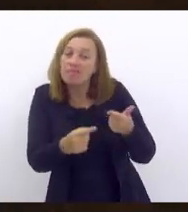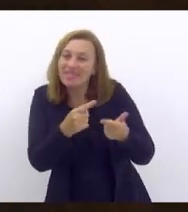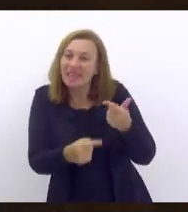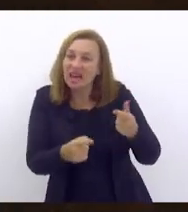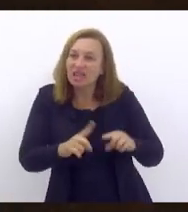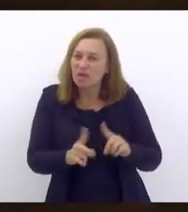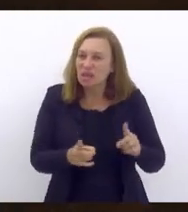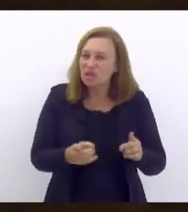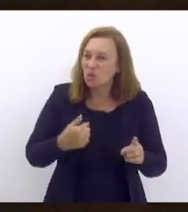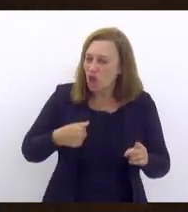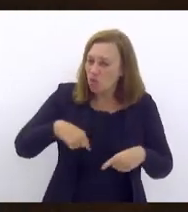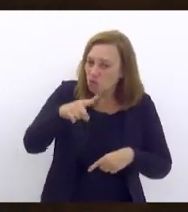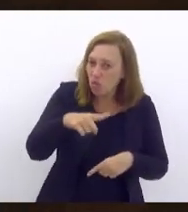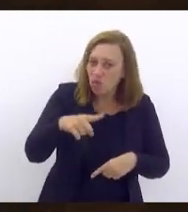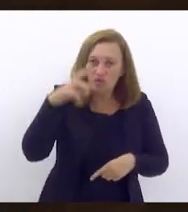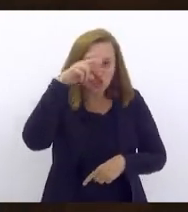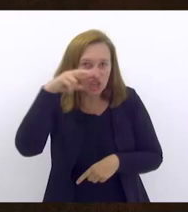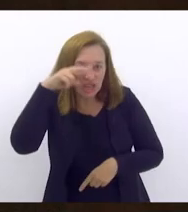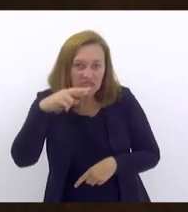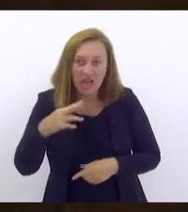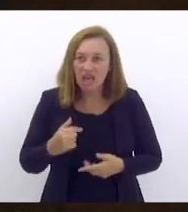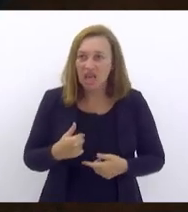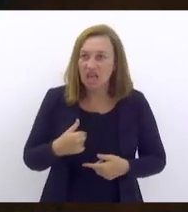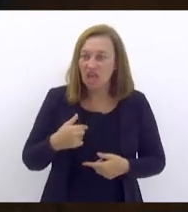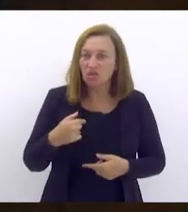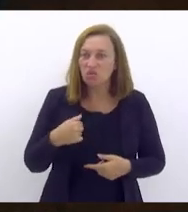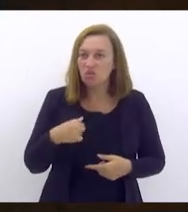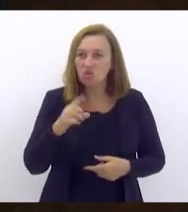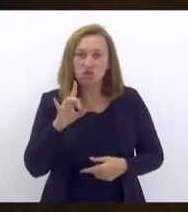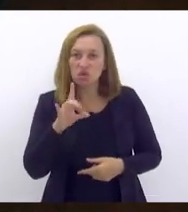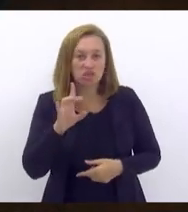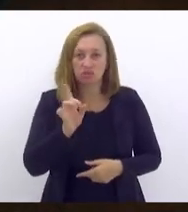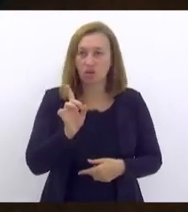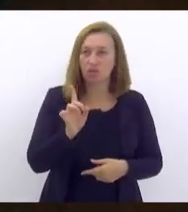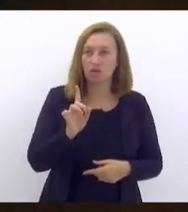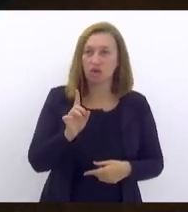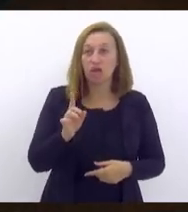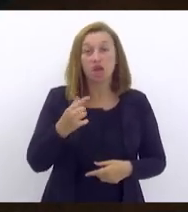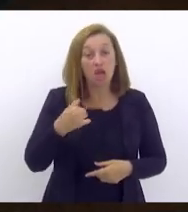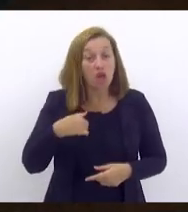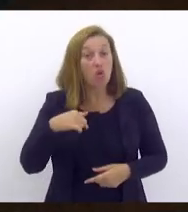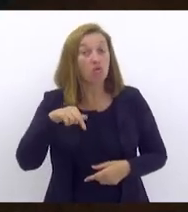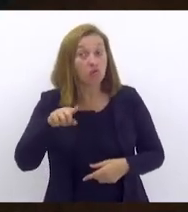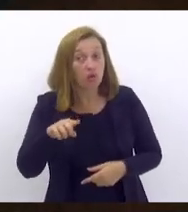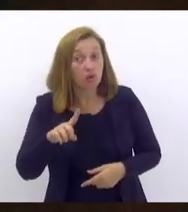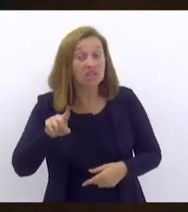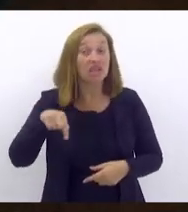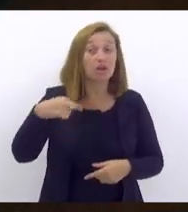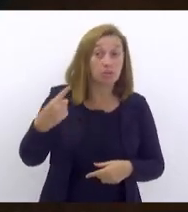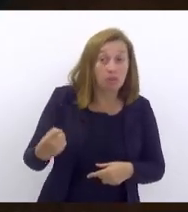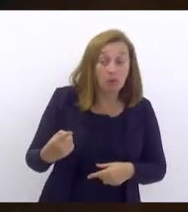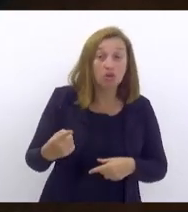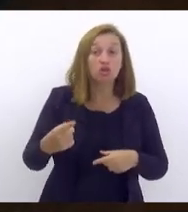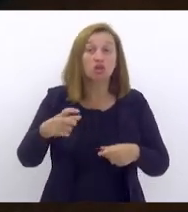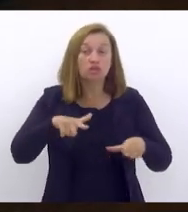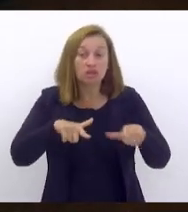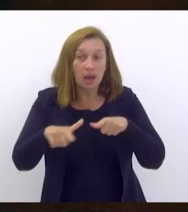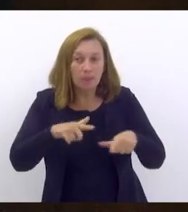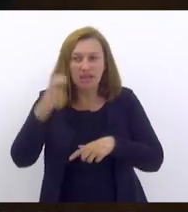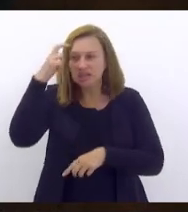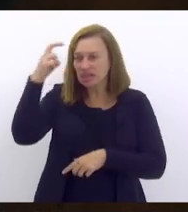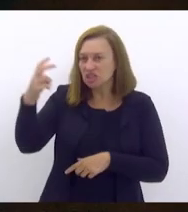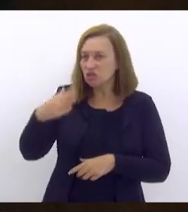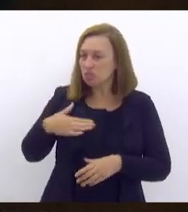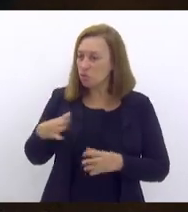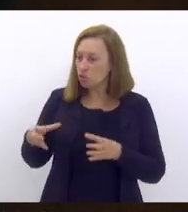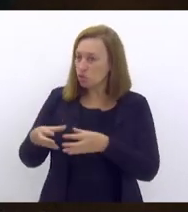Agora, quando eu vou fiscalizar, eu não vou aleatoriamente. Eu vou depois de um serviço de inteligência que o meu gabinete